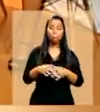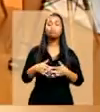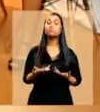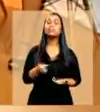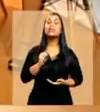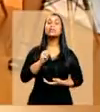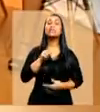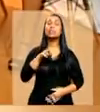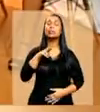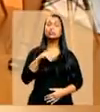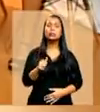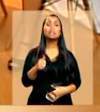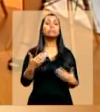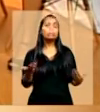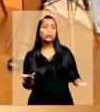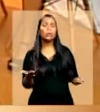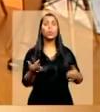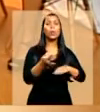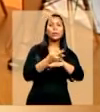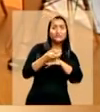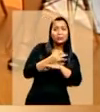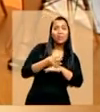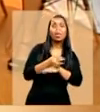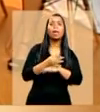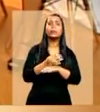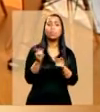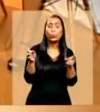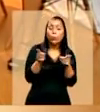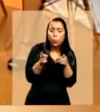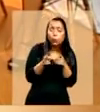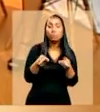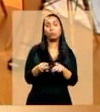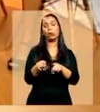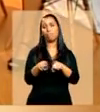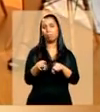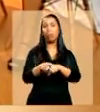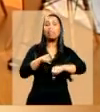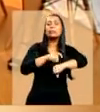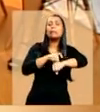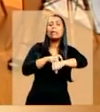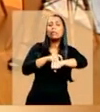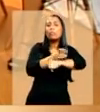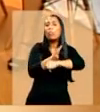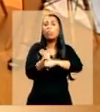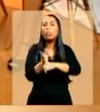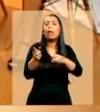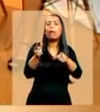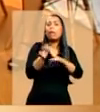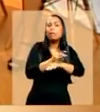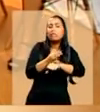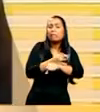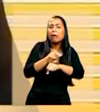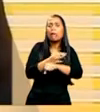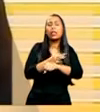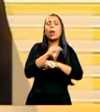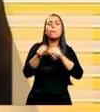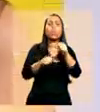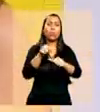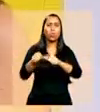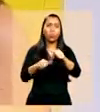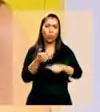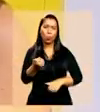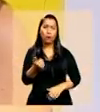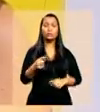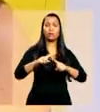Sandra, e as férias estão cada vez mais curtas também. A percepção de tempo das férias também mudam um